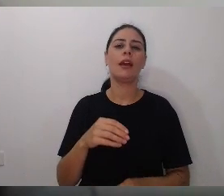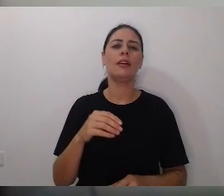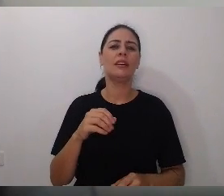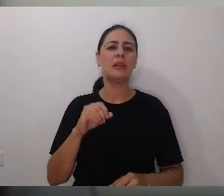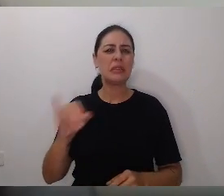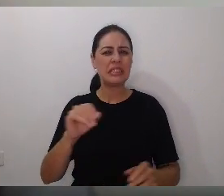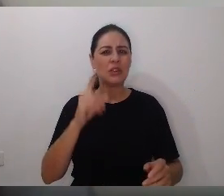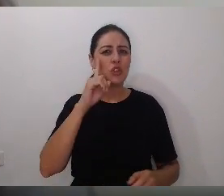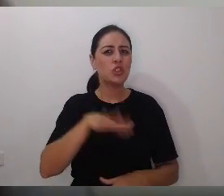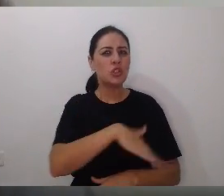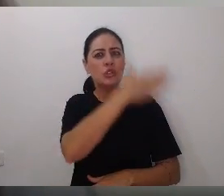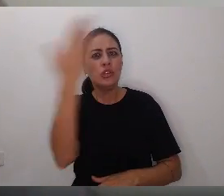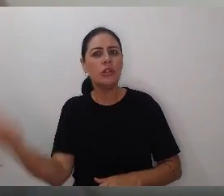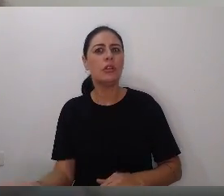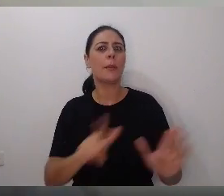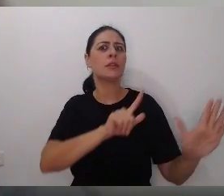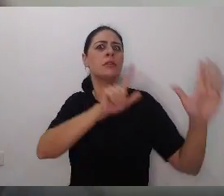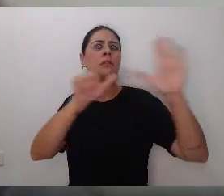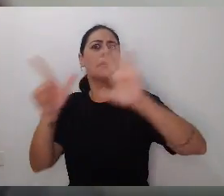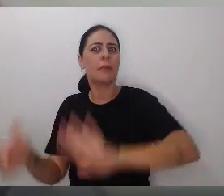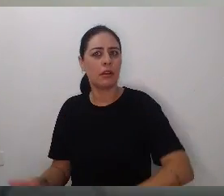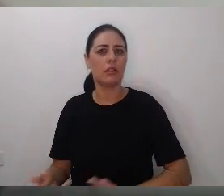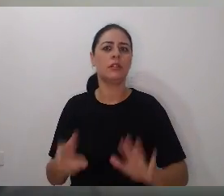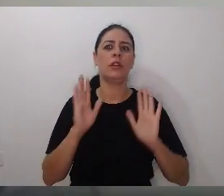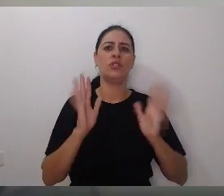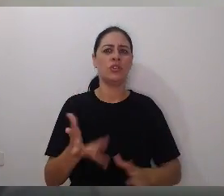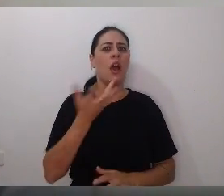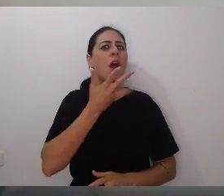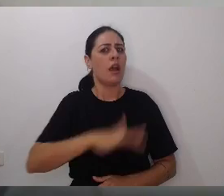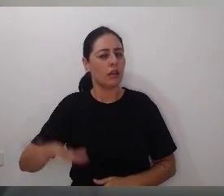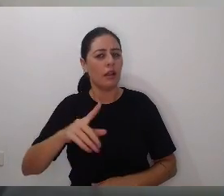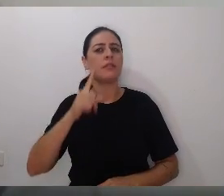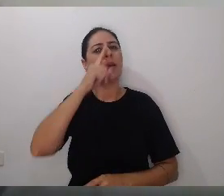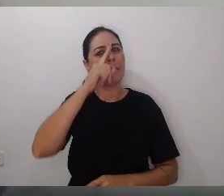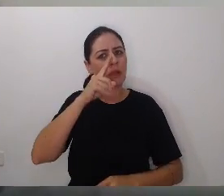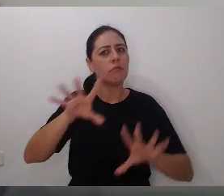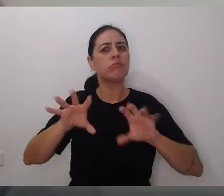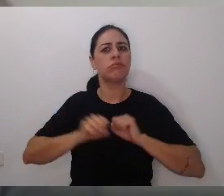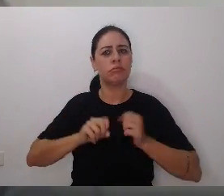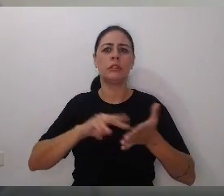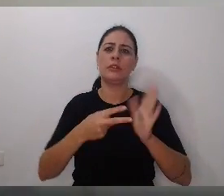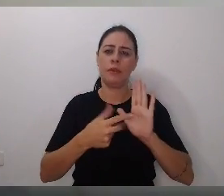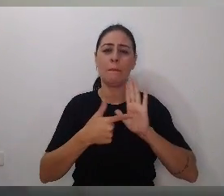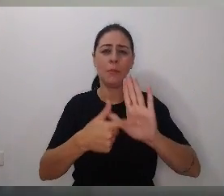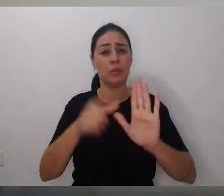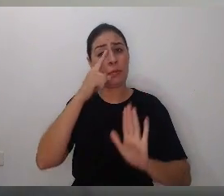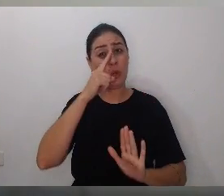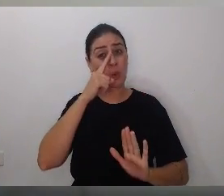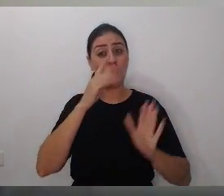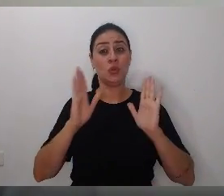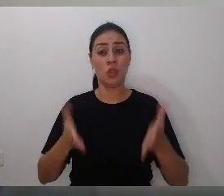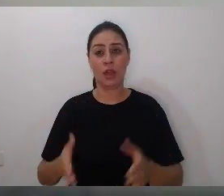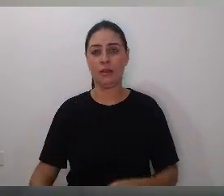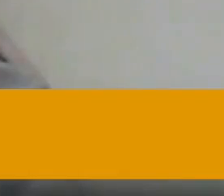ela consiga ir se regulando e voltar para as outras atividades do dia, né? Se isso for muito longo, estragar